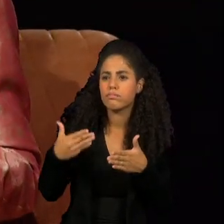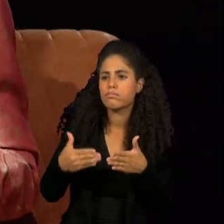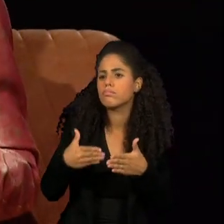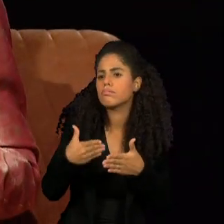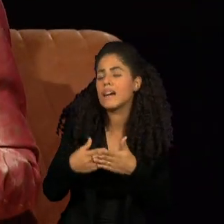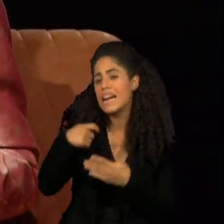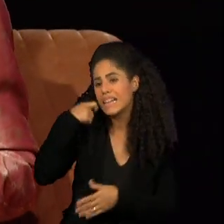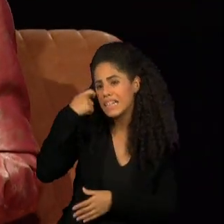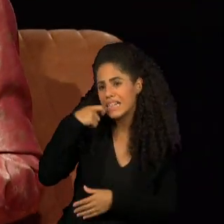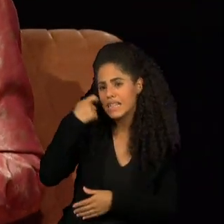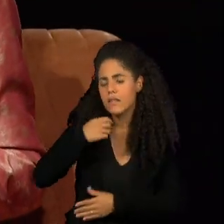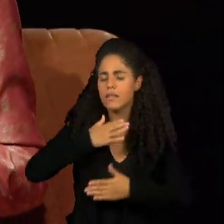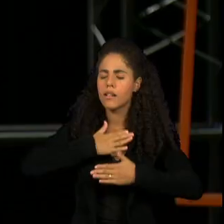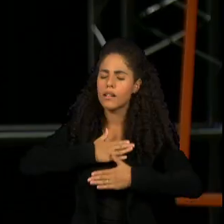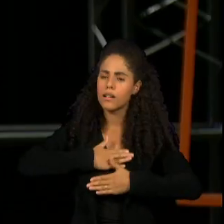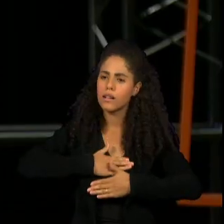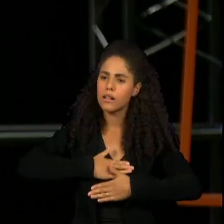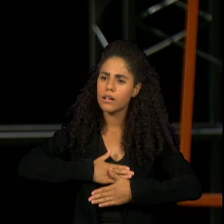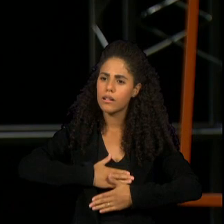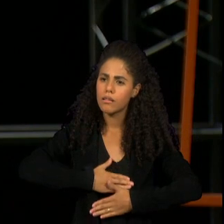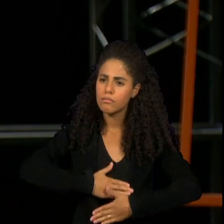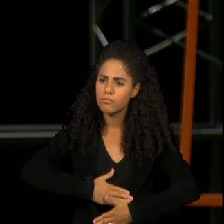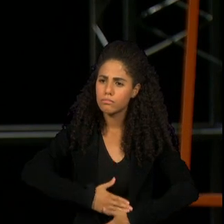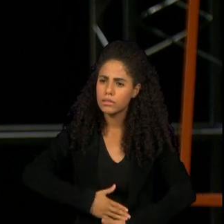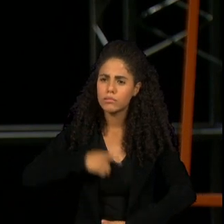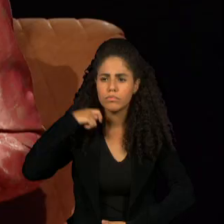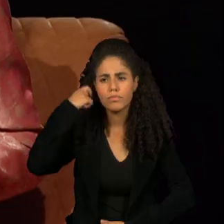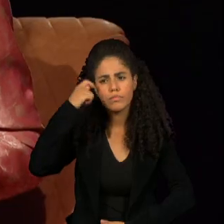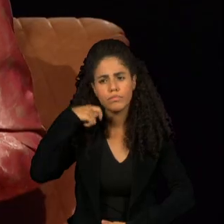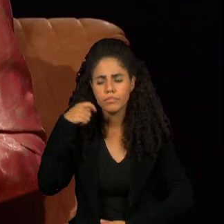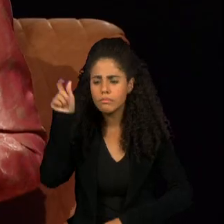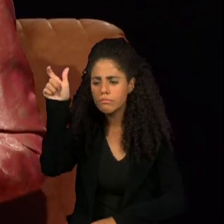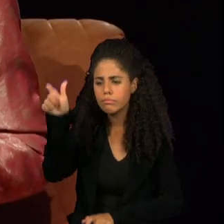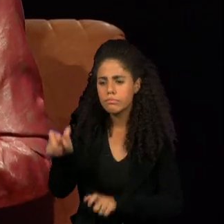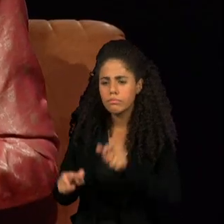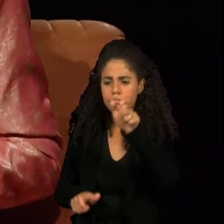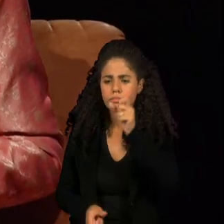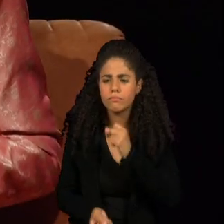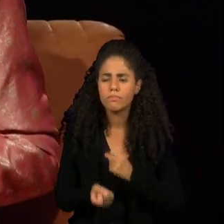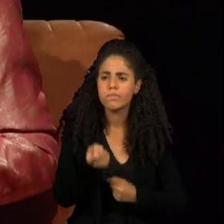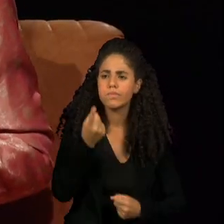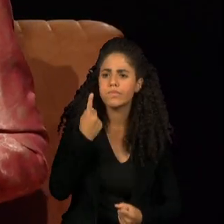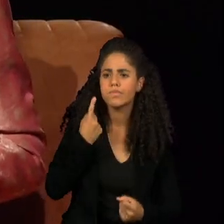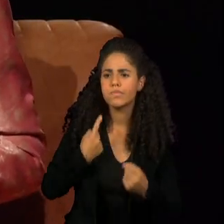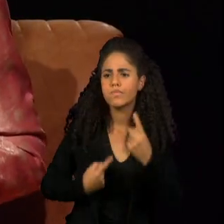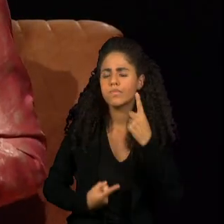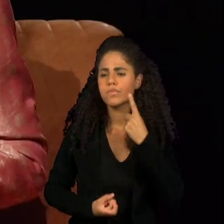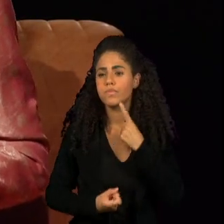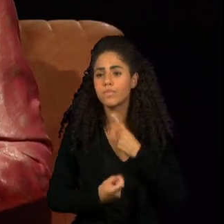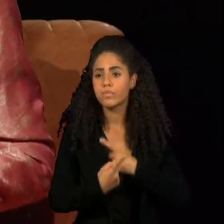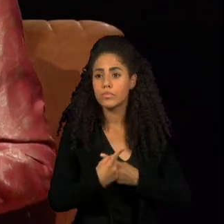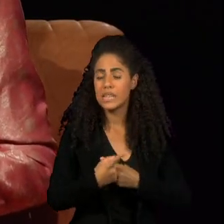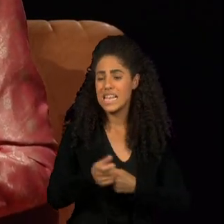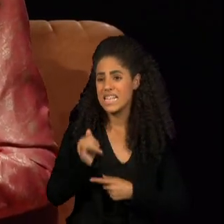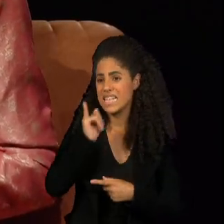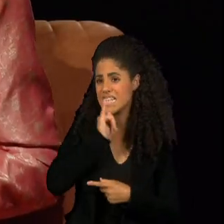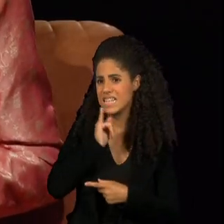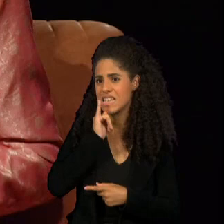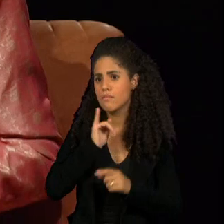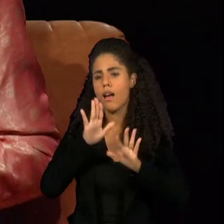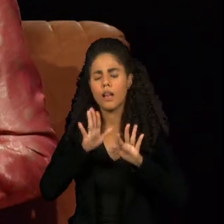atriz descansou, aparecia de outras maneiras. Por exemplo, eu fazia teatro nos templos.